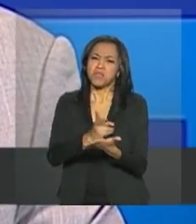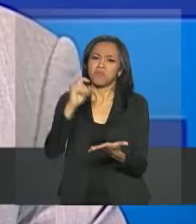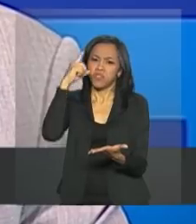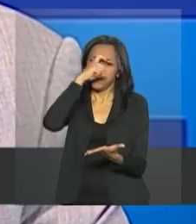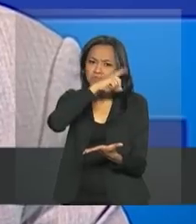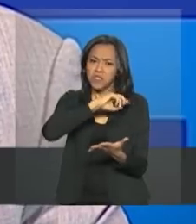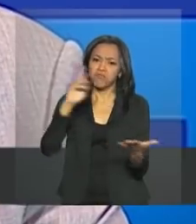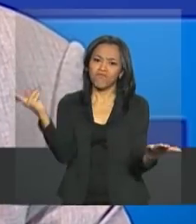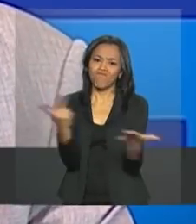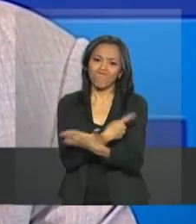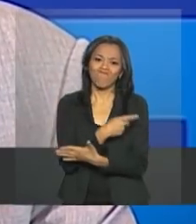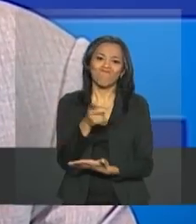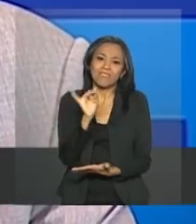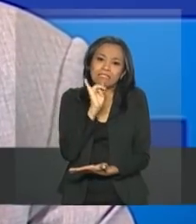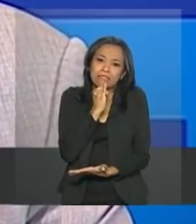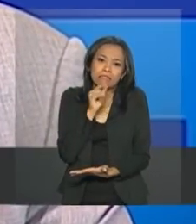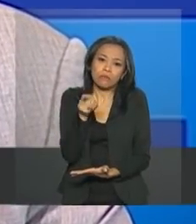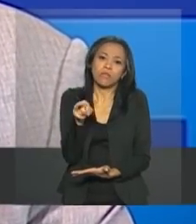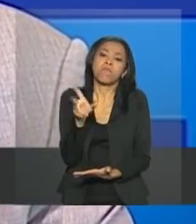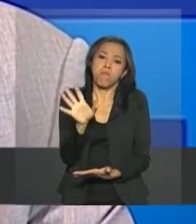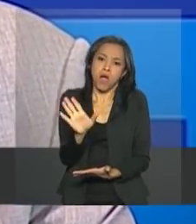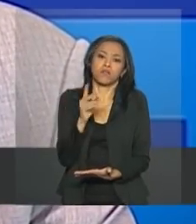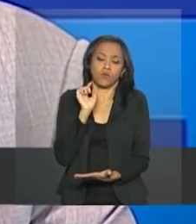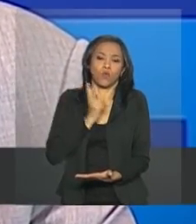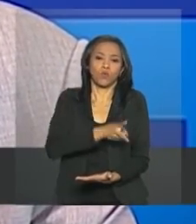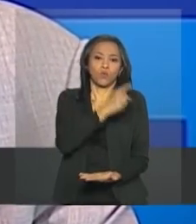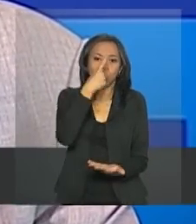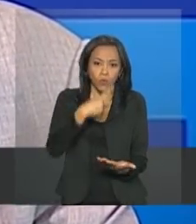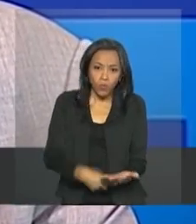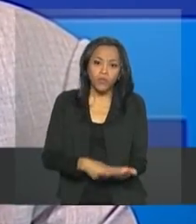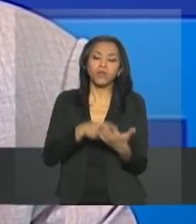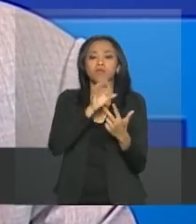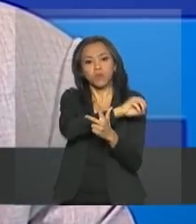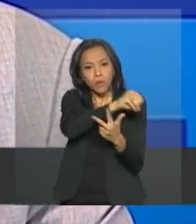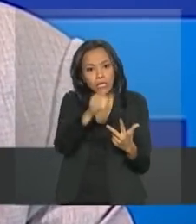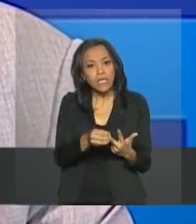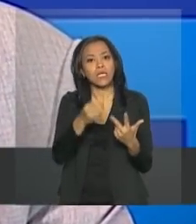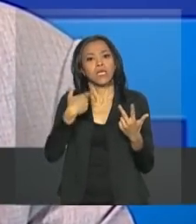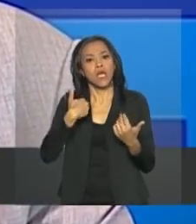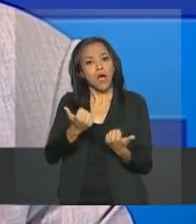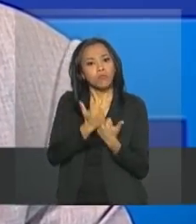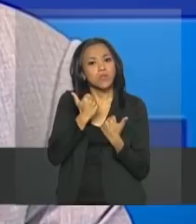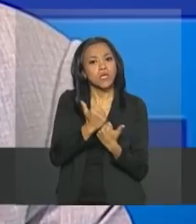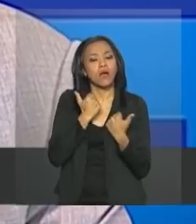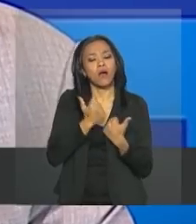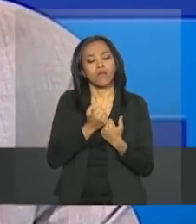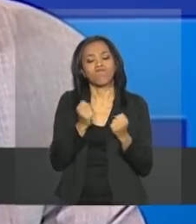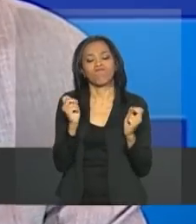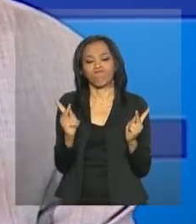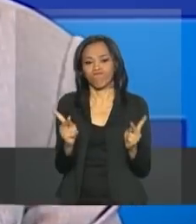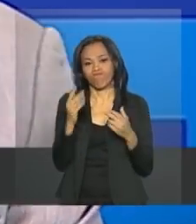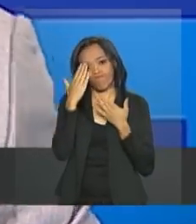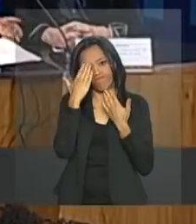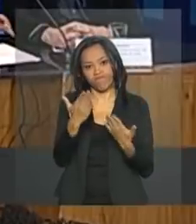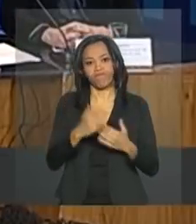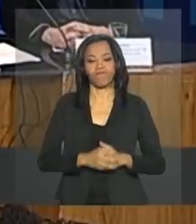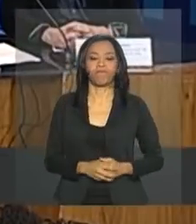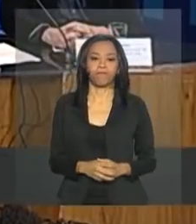janeiro mantiveram seus compromissos conosco conseguindo ajudar em ambas as frentes